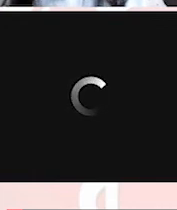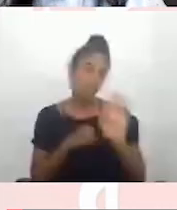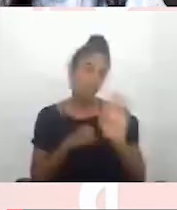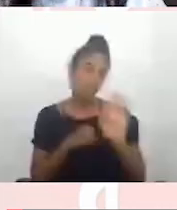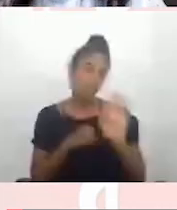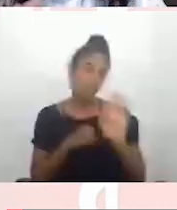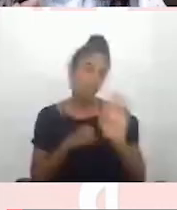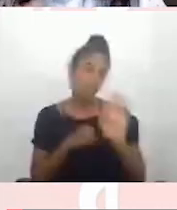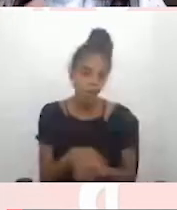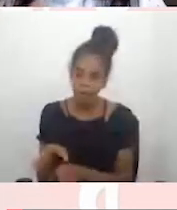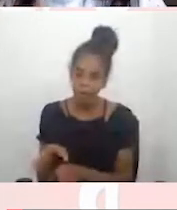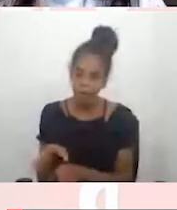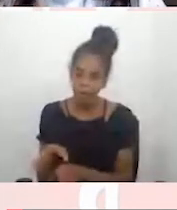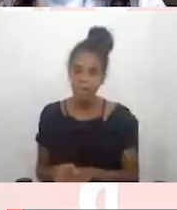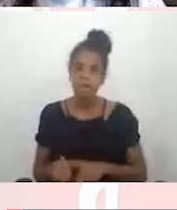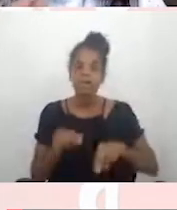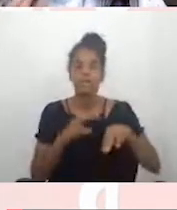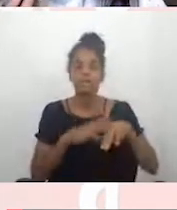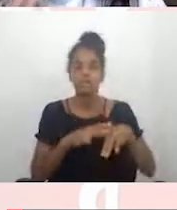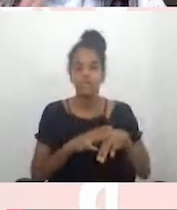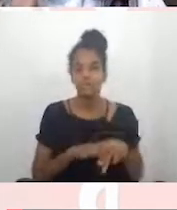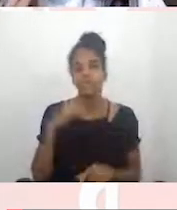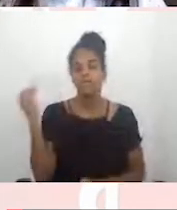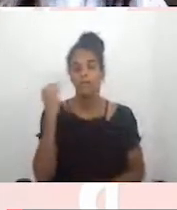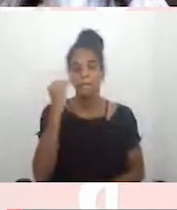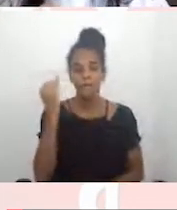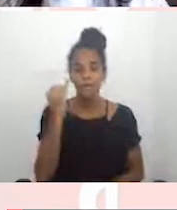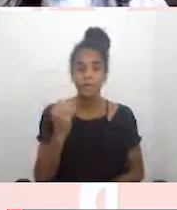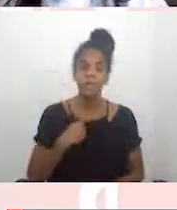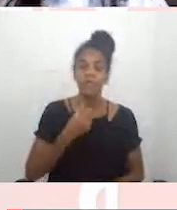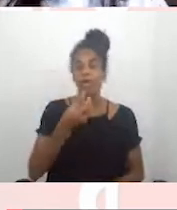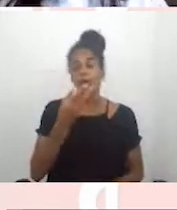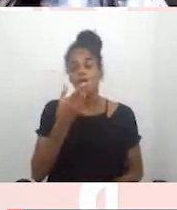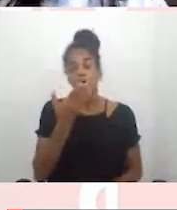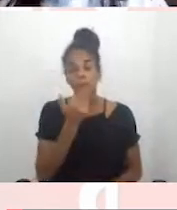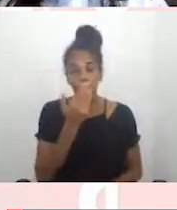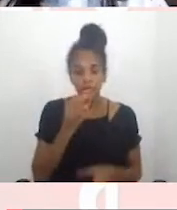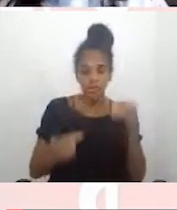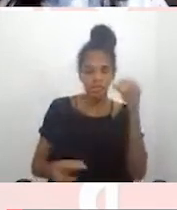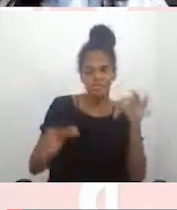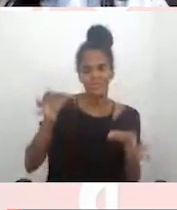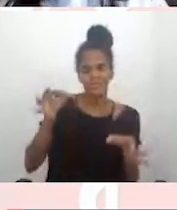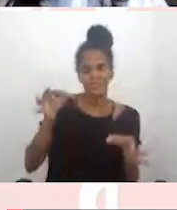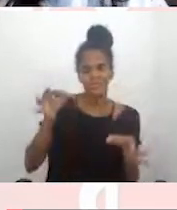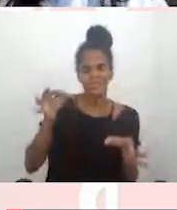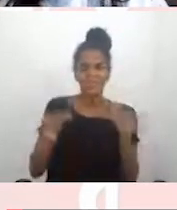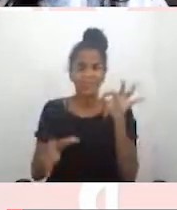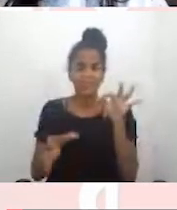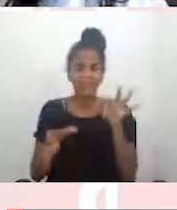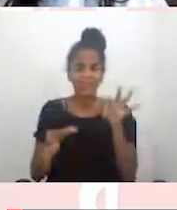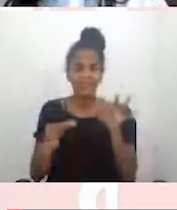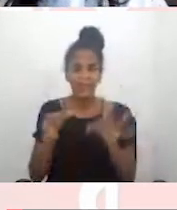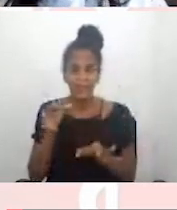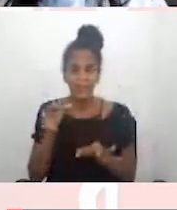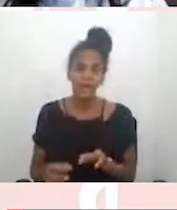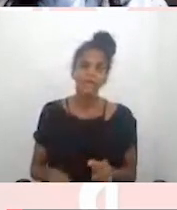é importante ter uma dieta equilibrada e ter uma dieta com vitamina A, C, zinco.